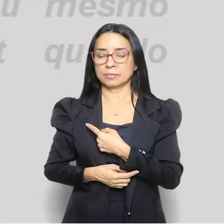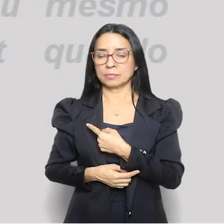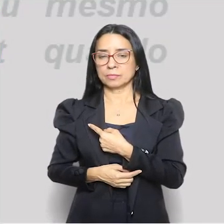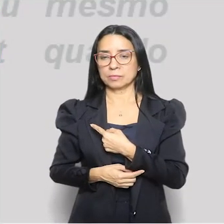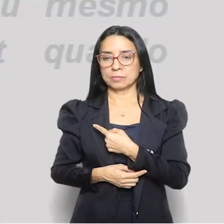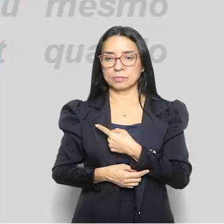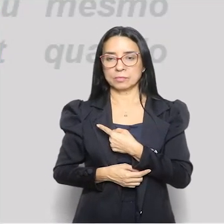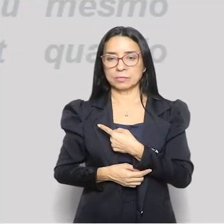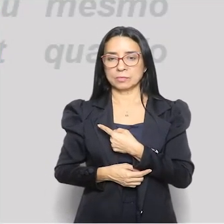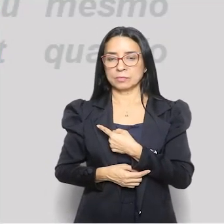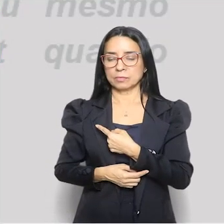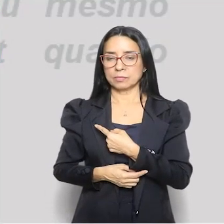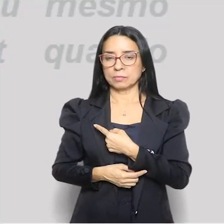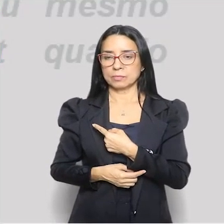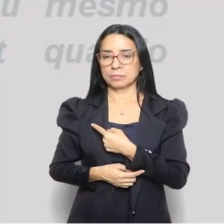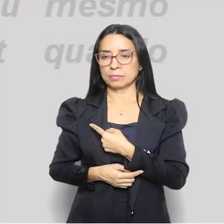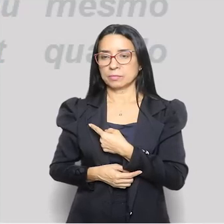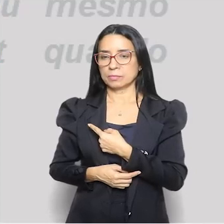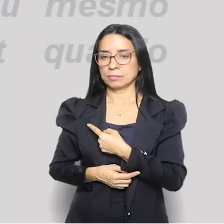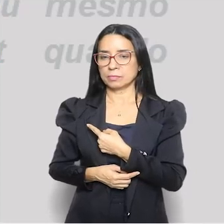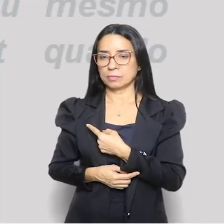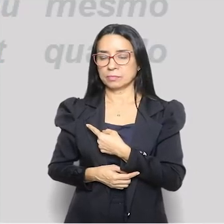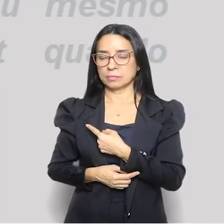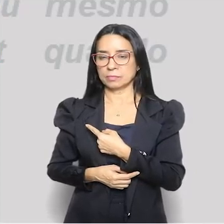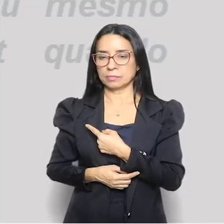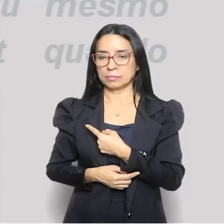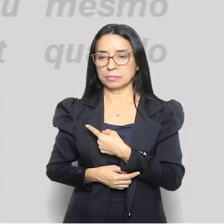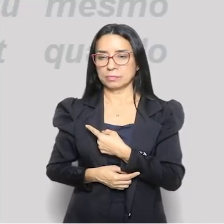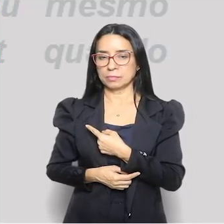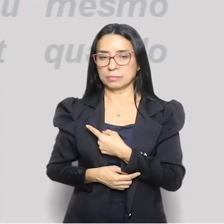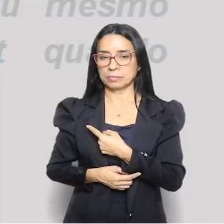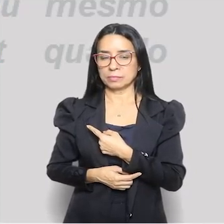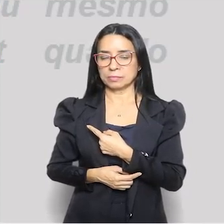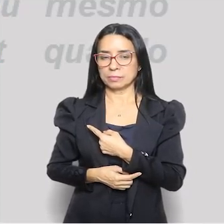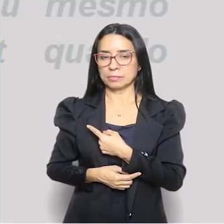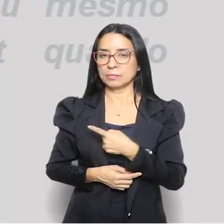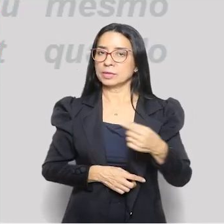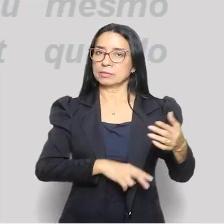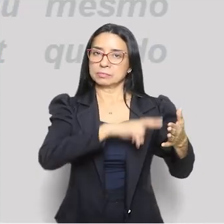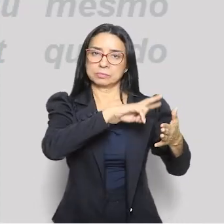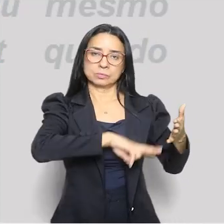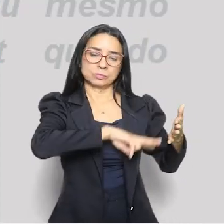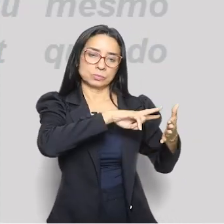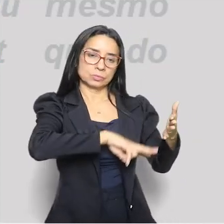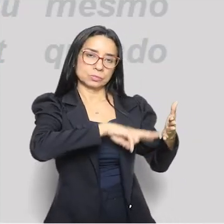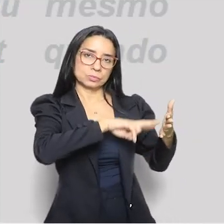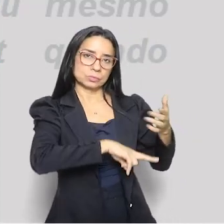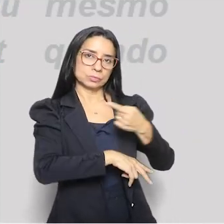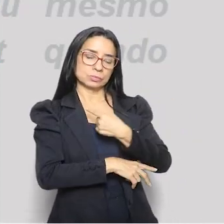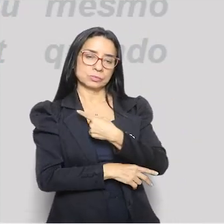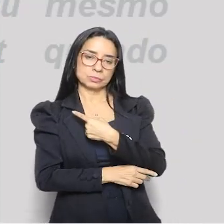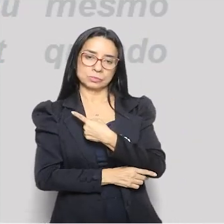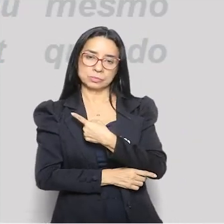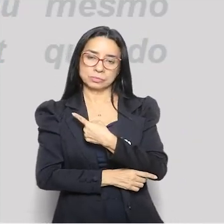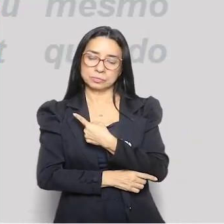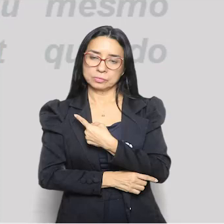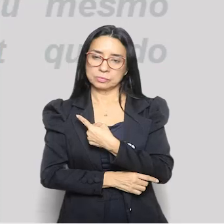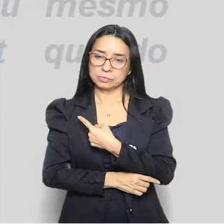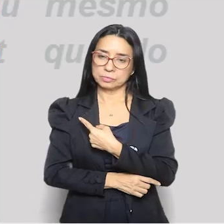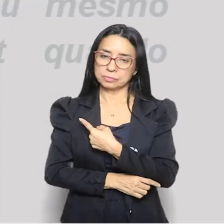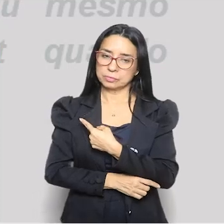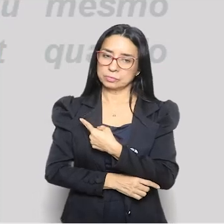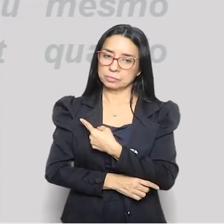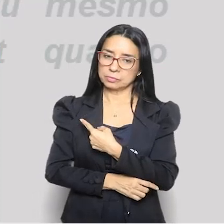nesse segmento. Zygmunt Bauman, filósofo polonês, explica que os recursos